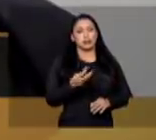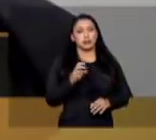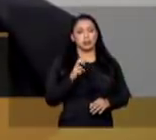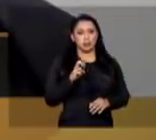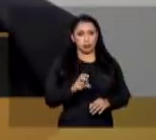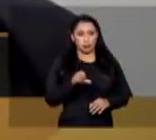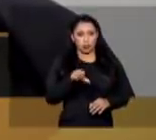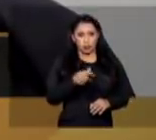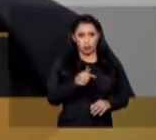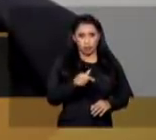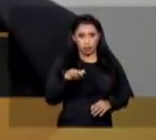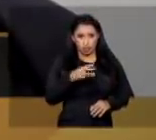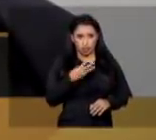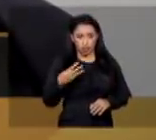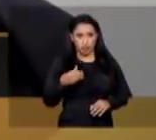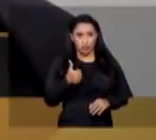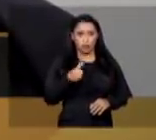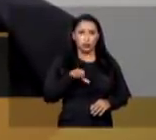165.973,